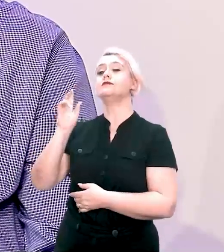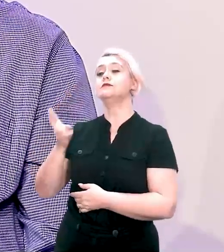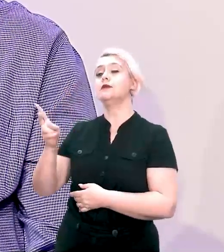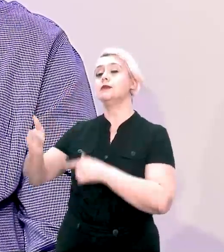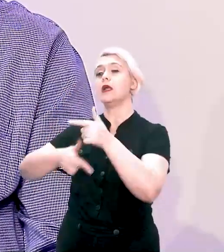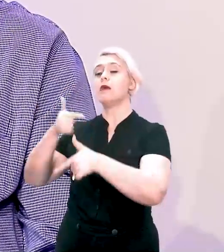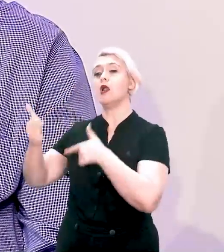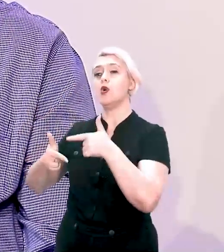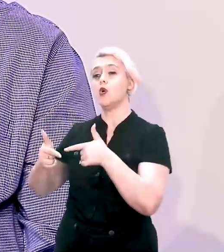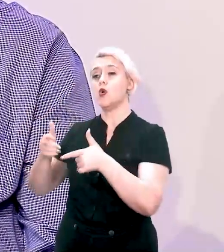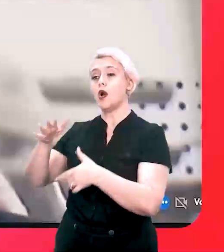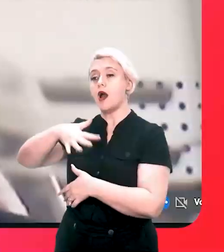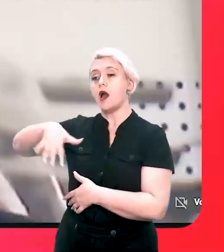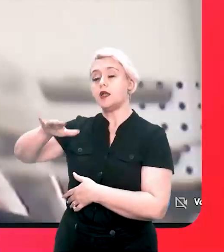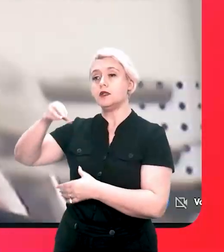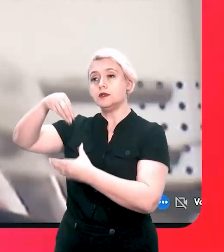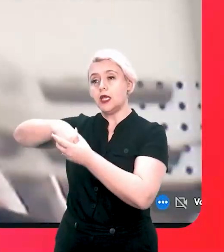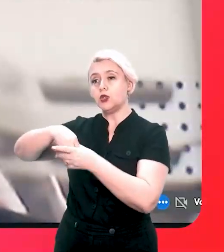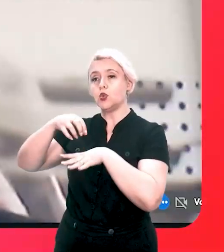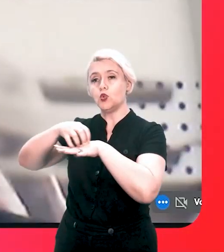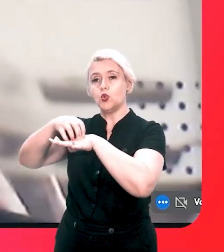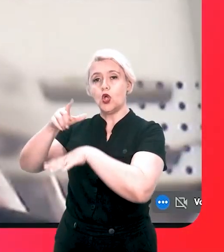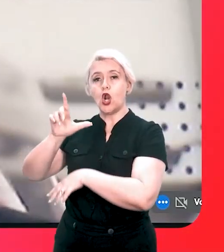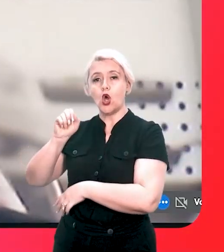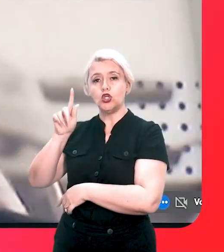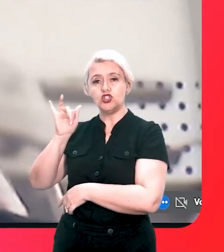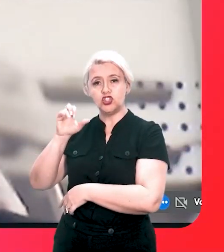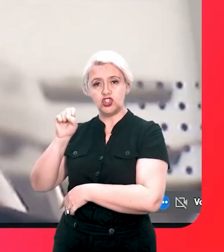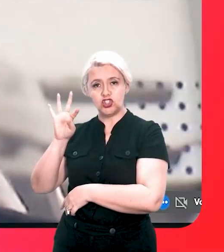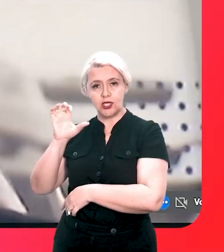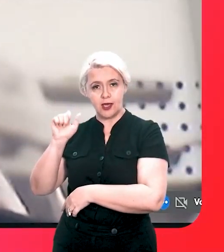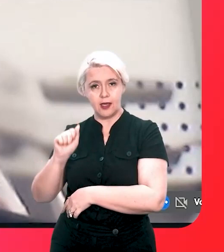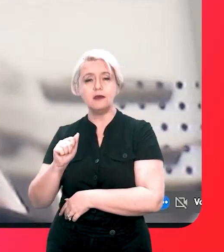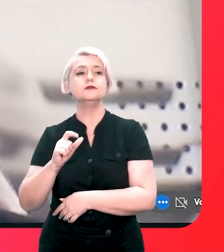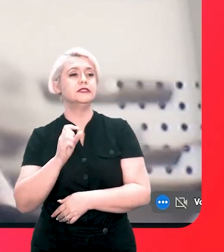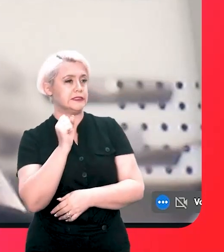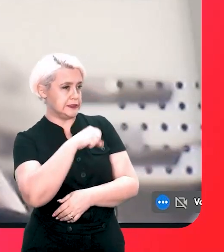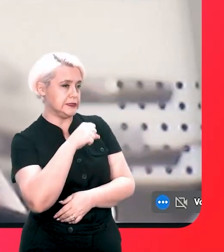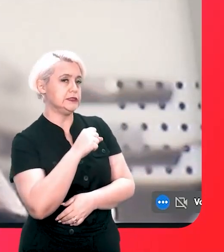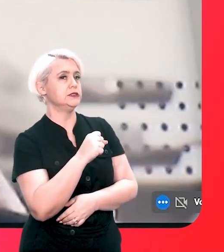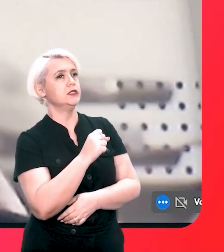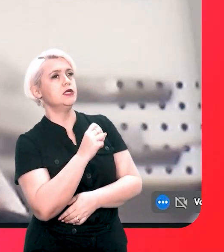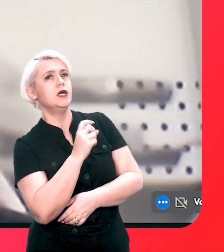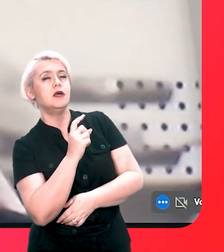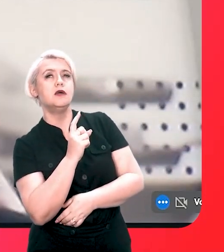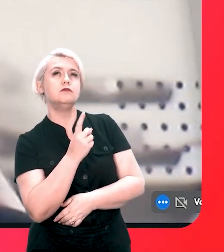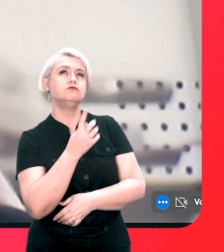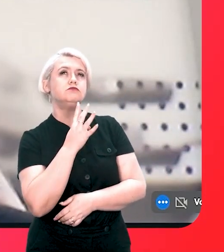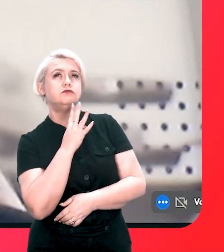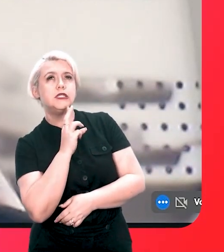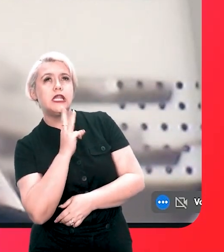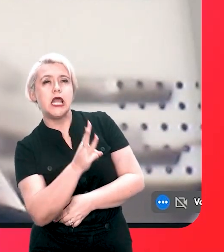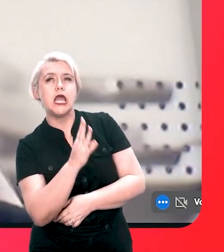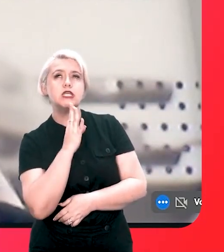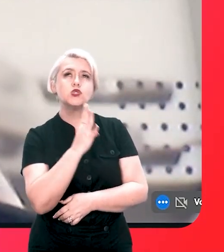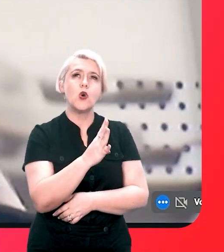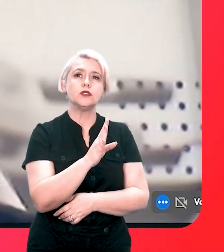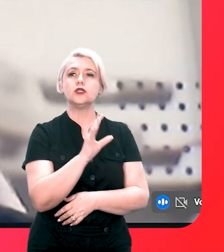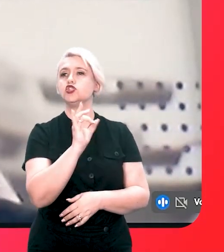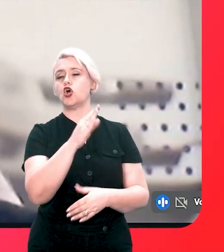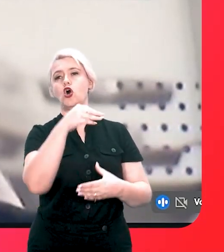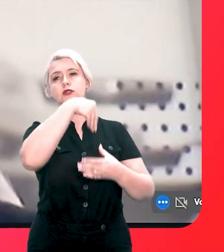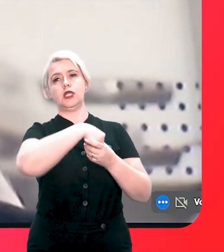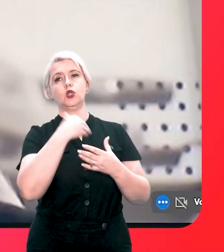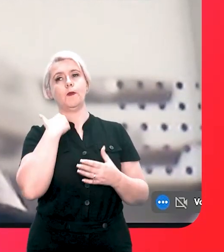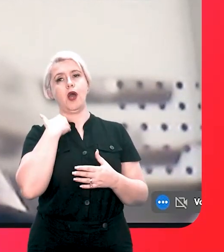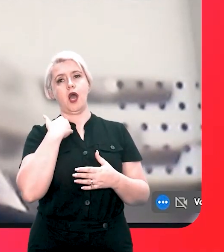com logística, é isso? Os primeiros 3, 4 anos eu fui bancário mesmo, né? Porque